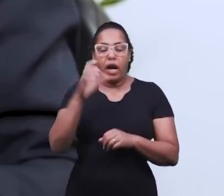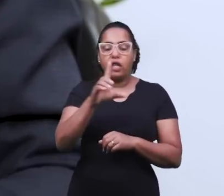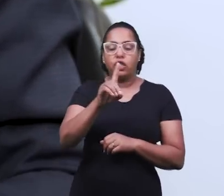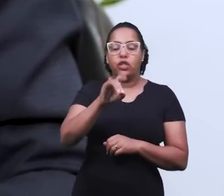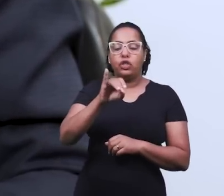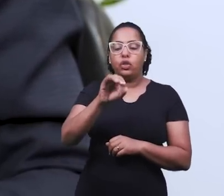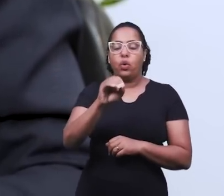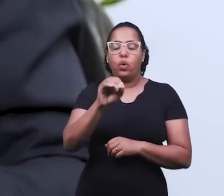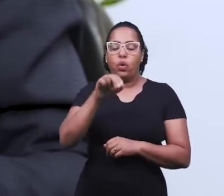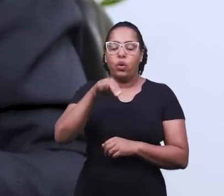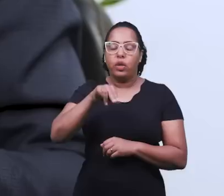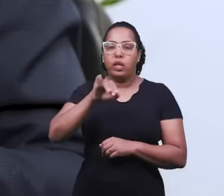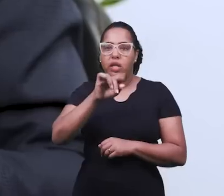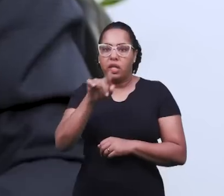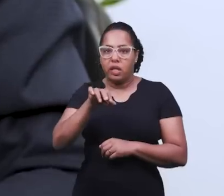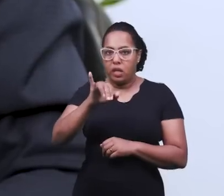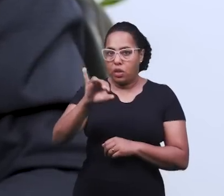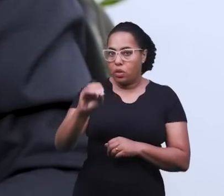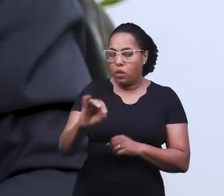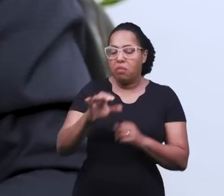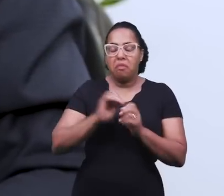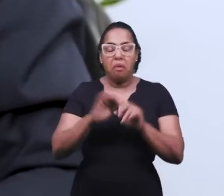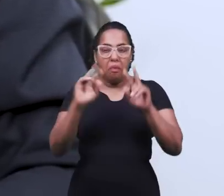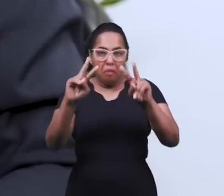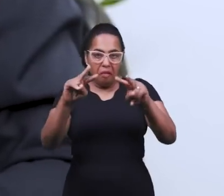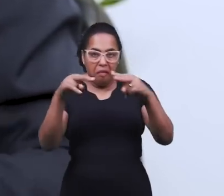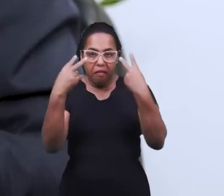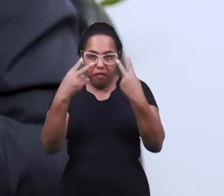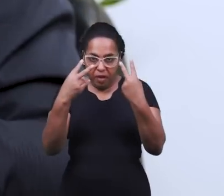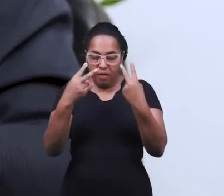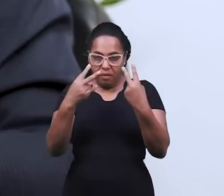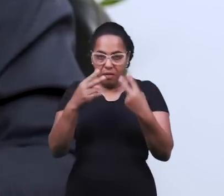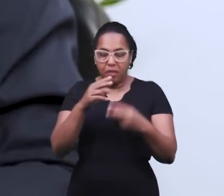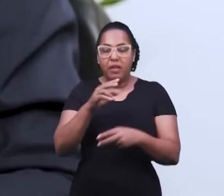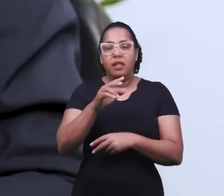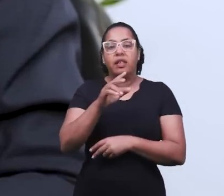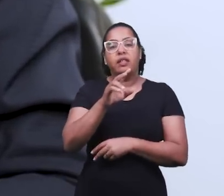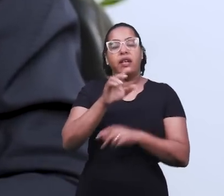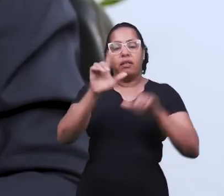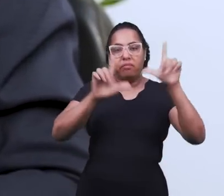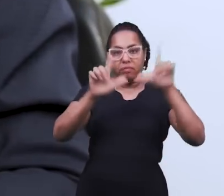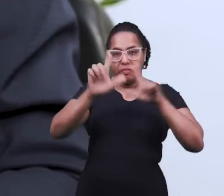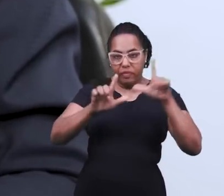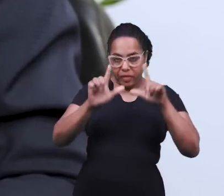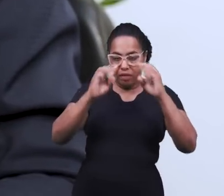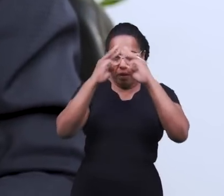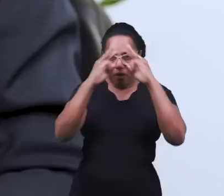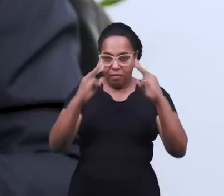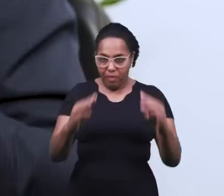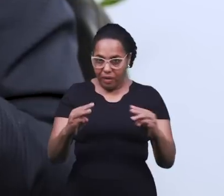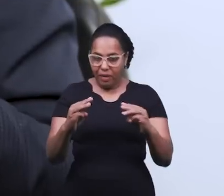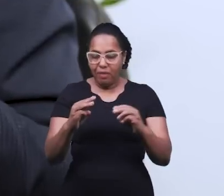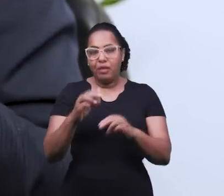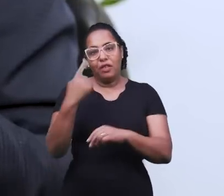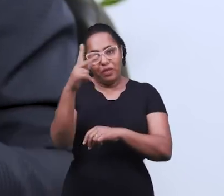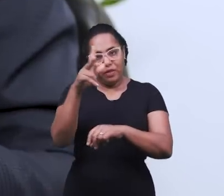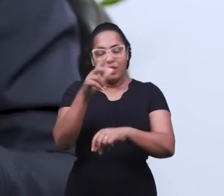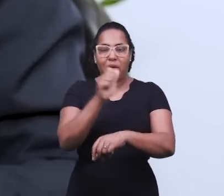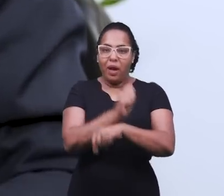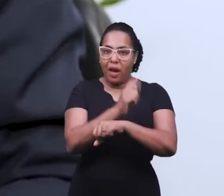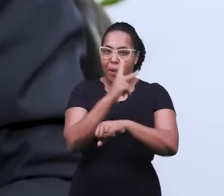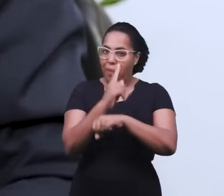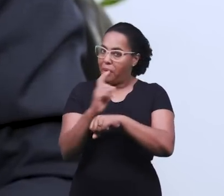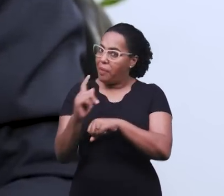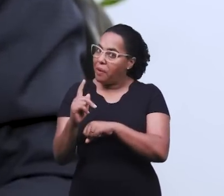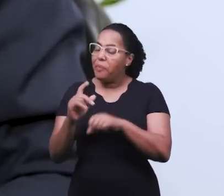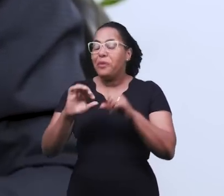estar nos assistindo pela TV Manaim ao vivo, ali no aplicativo da Rádio Manaim no seu celular, ou pelo